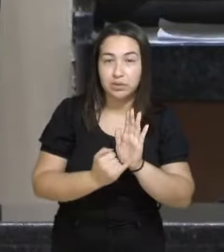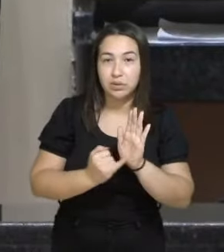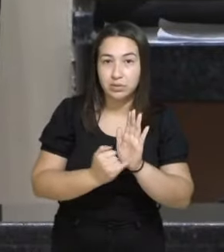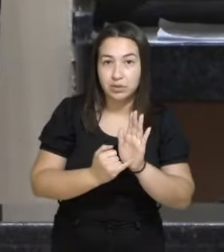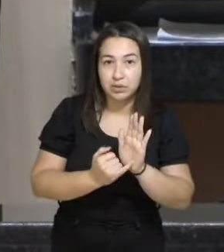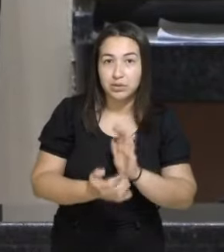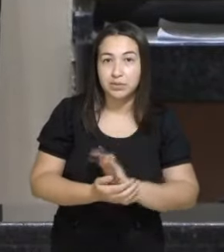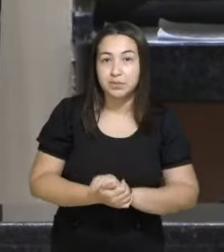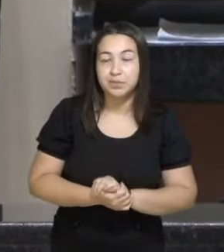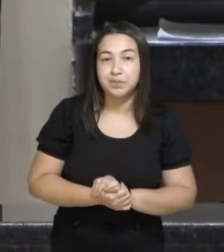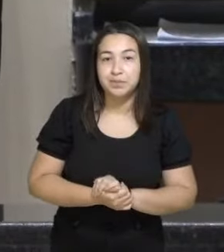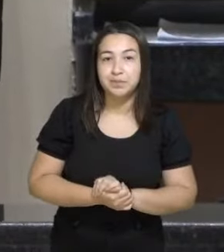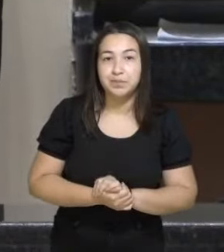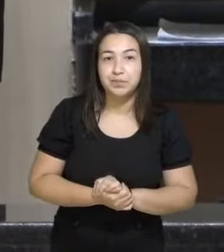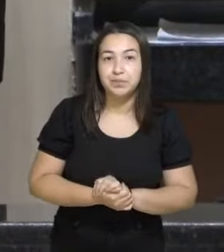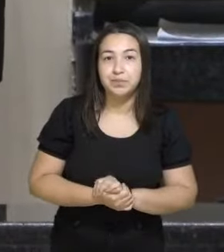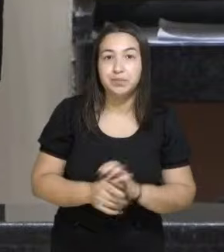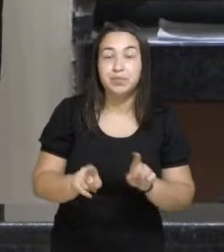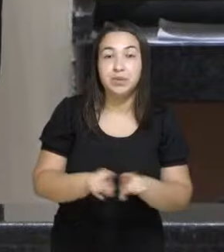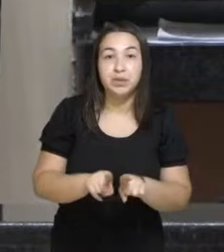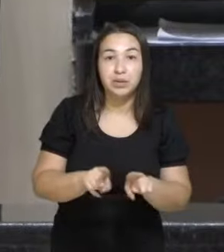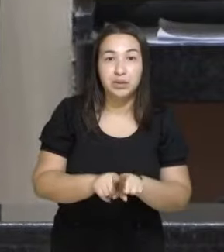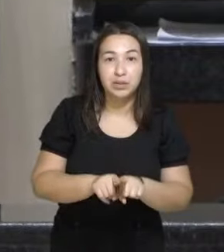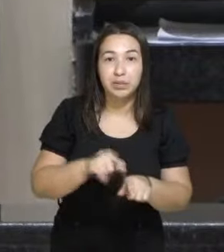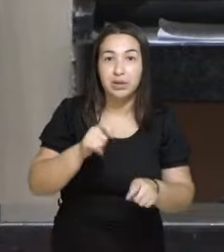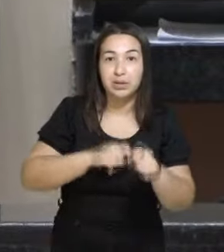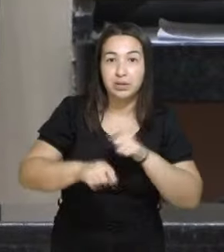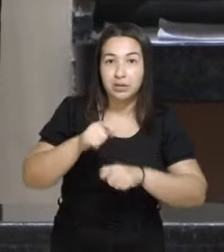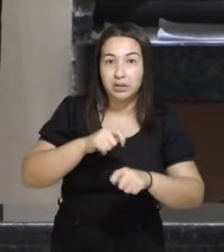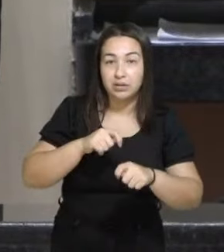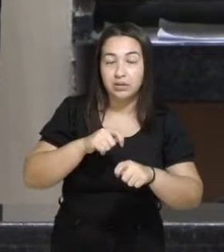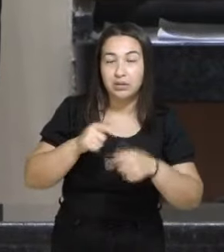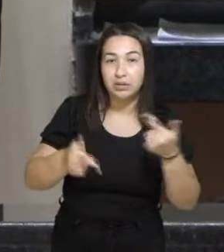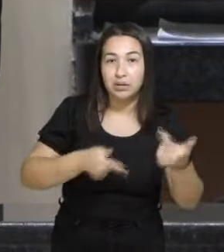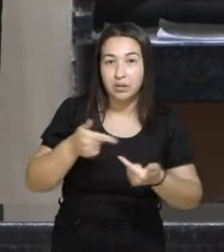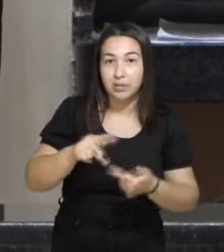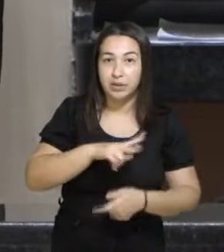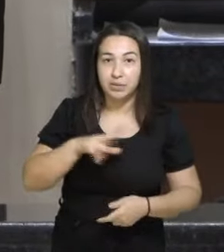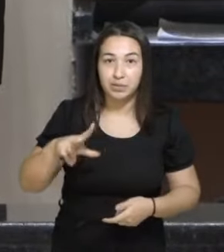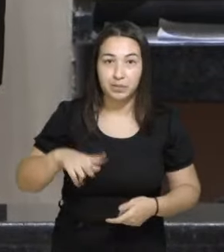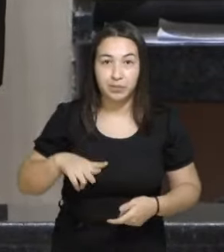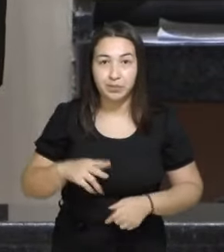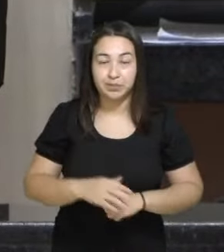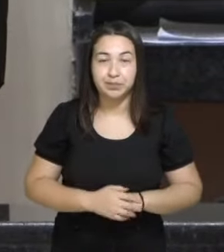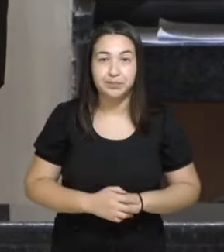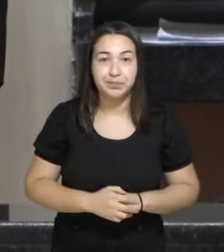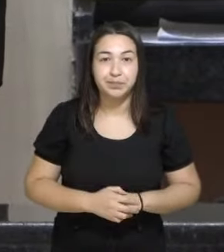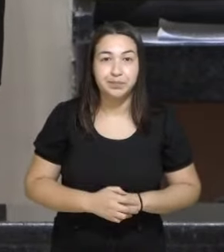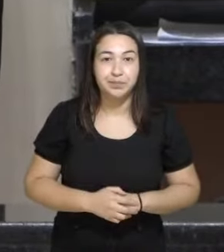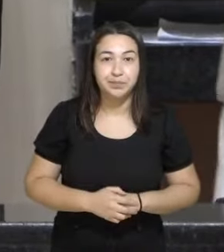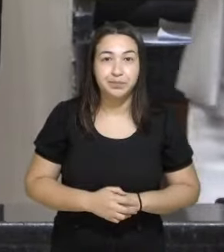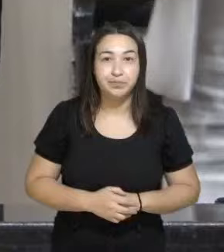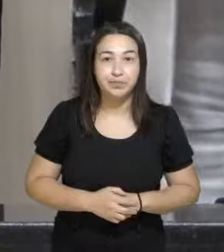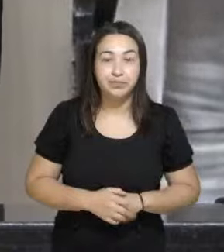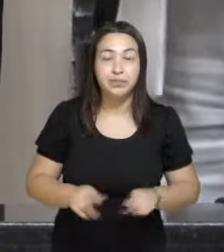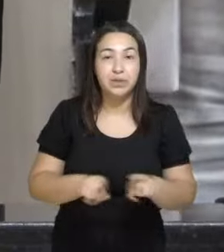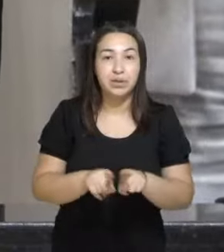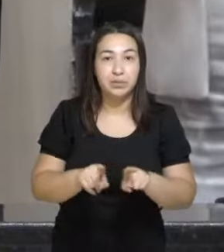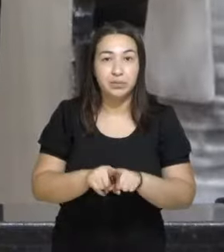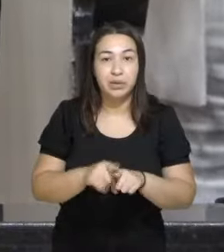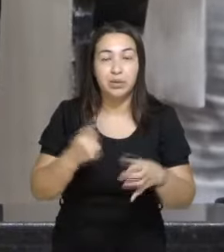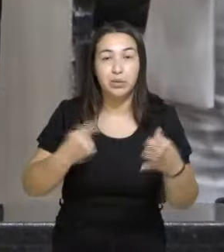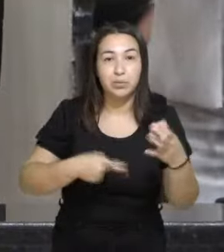deputada Luciane Carminati, Comissão de Trabalho, Administração e Serviço Público, Relatoria deputada Luciane Carminati, Comissão de Educação